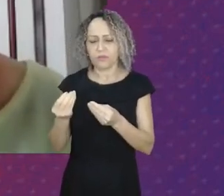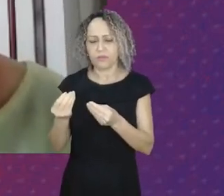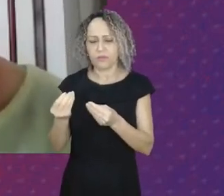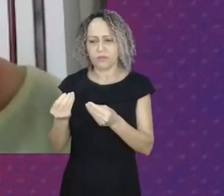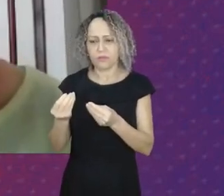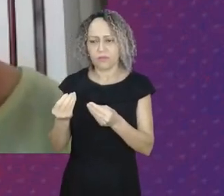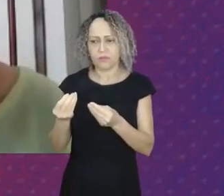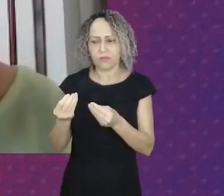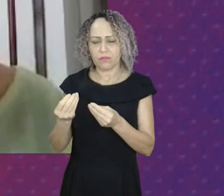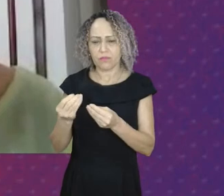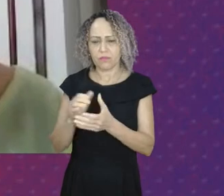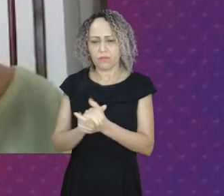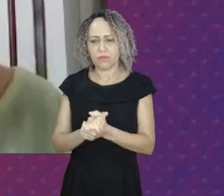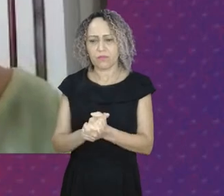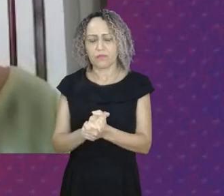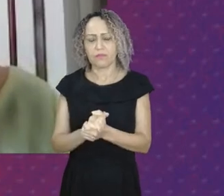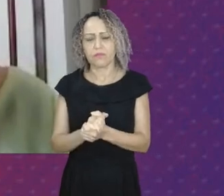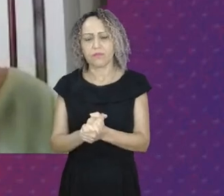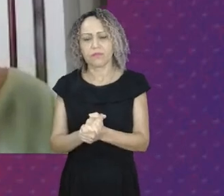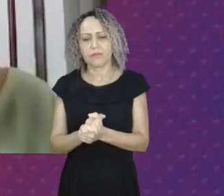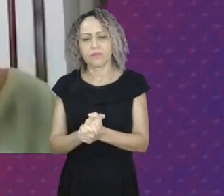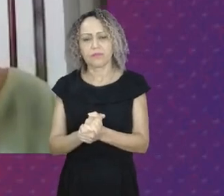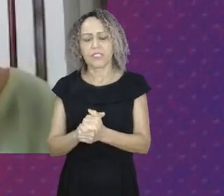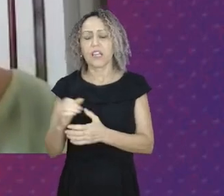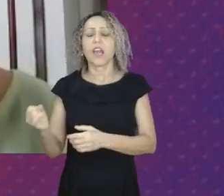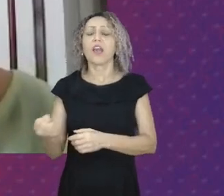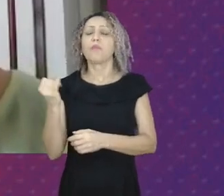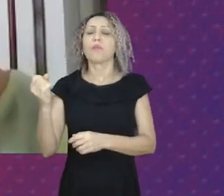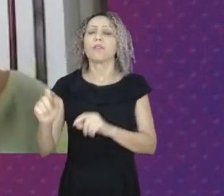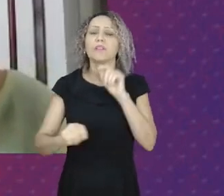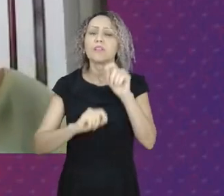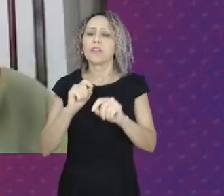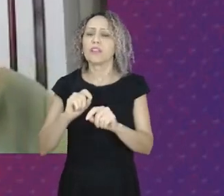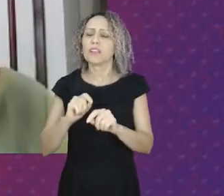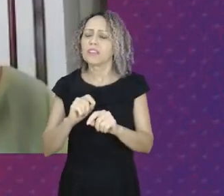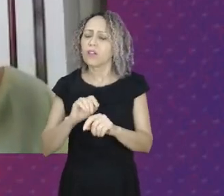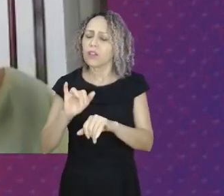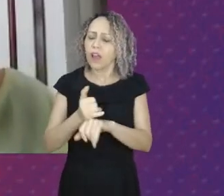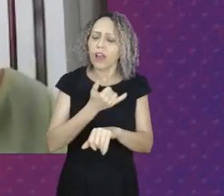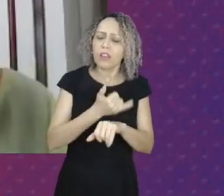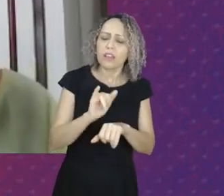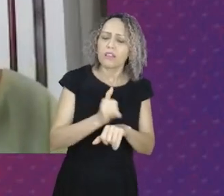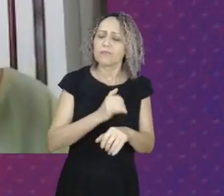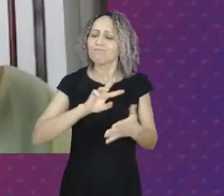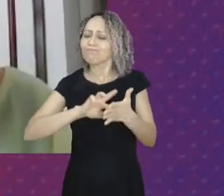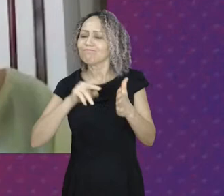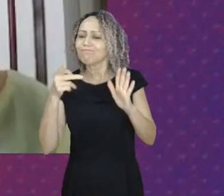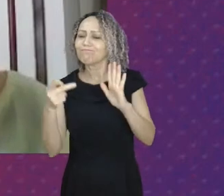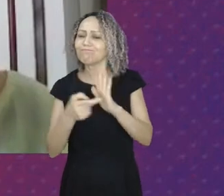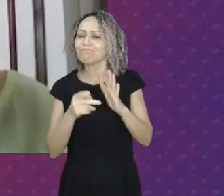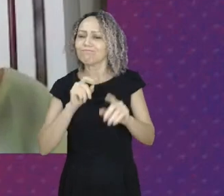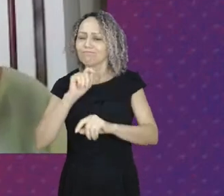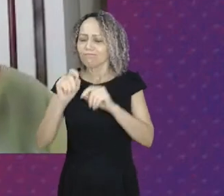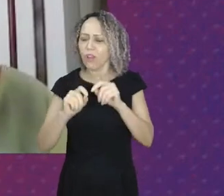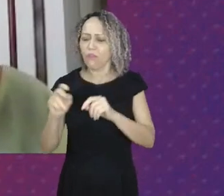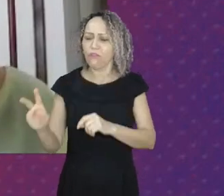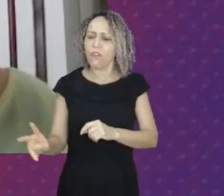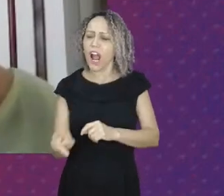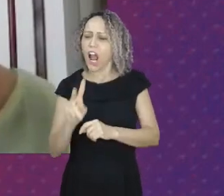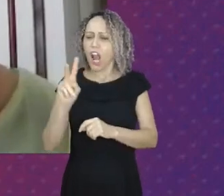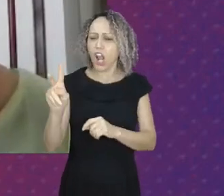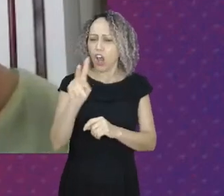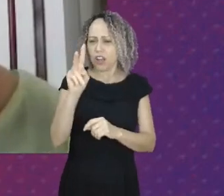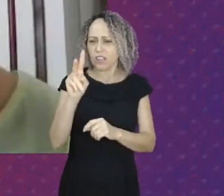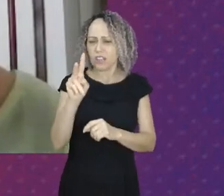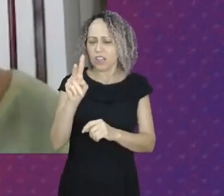uso de combustível fóssil, né? Por isso que é importante todas as iniciativas que significam valorizar, assim como